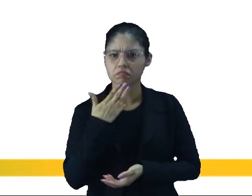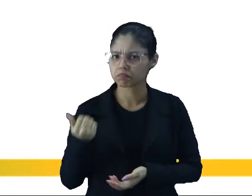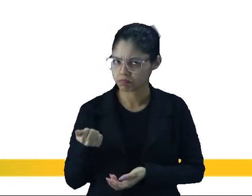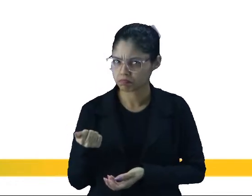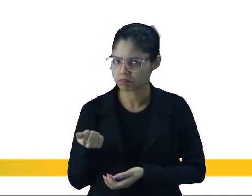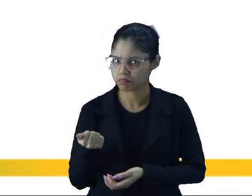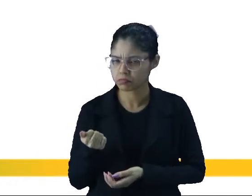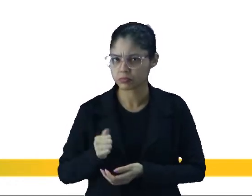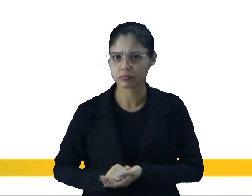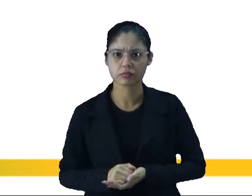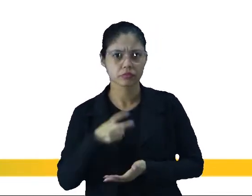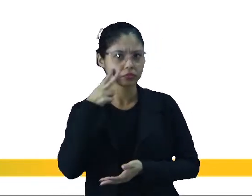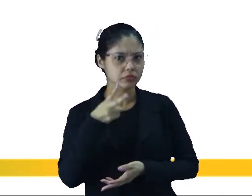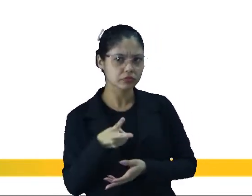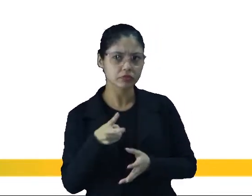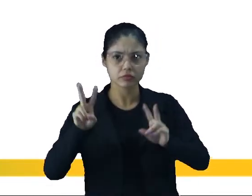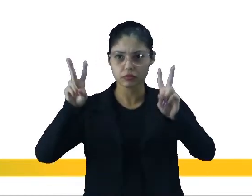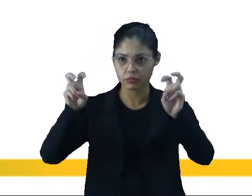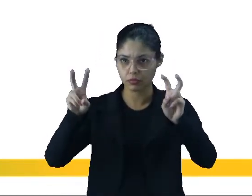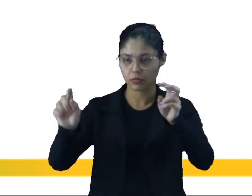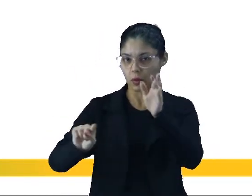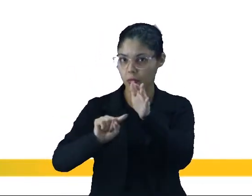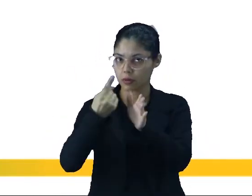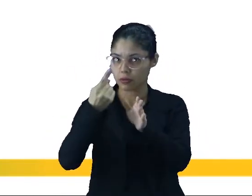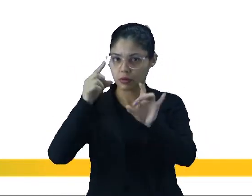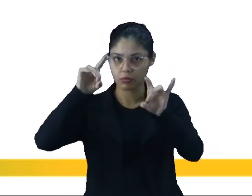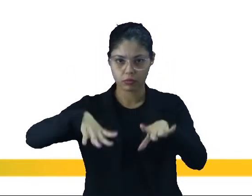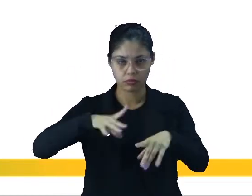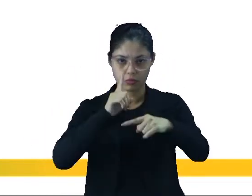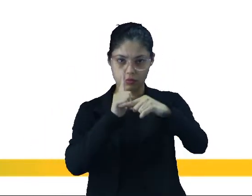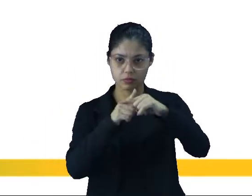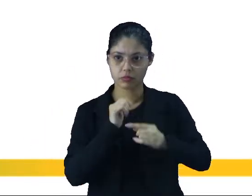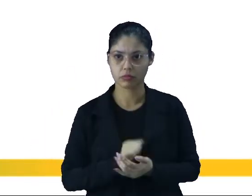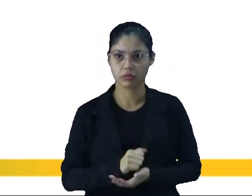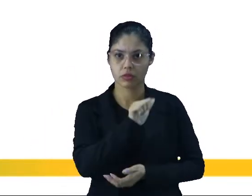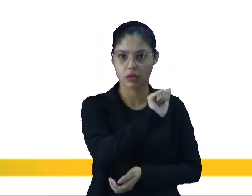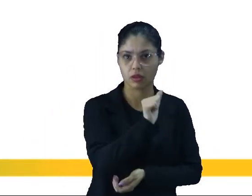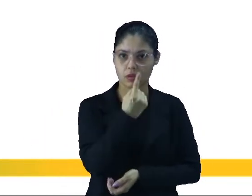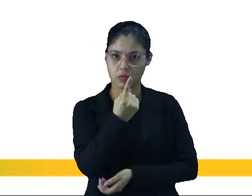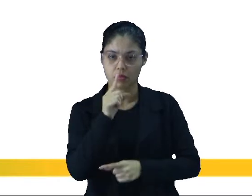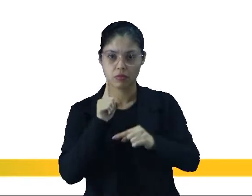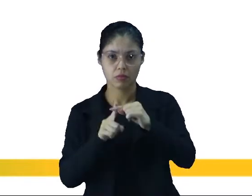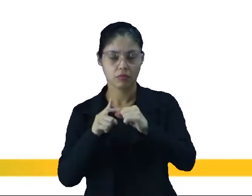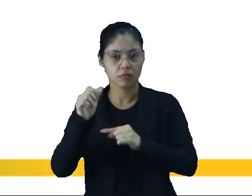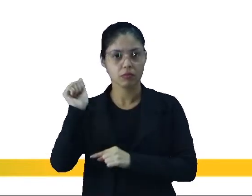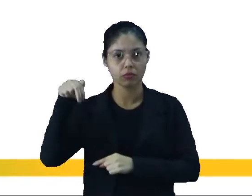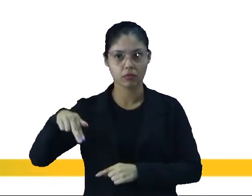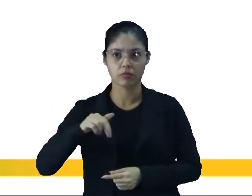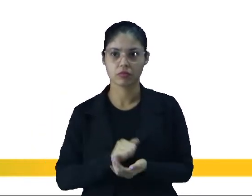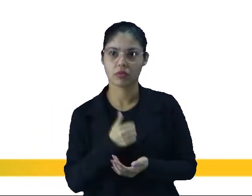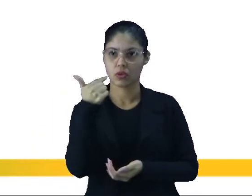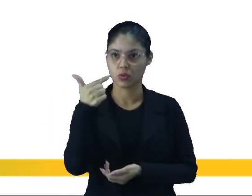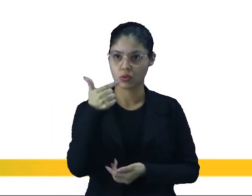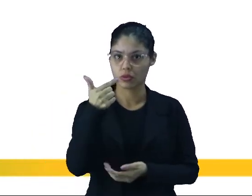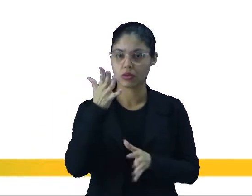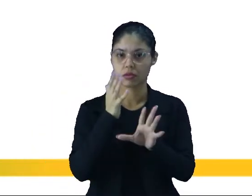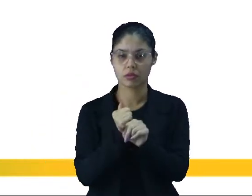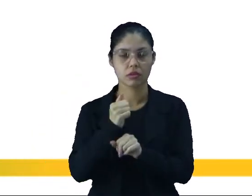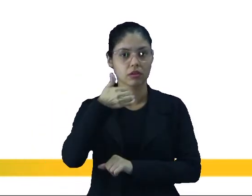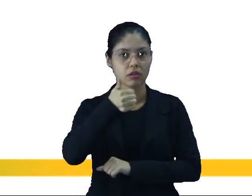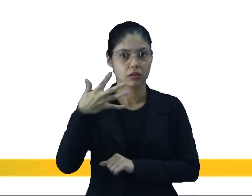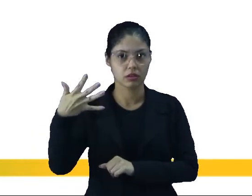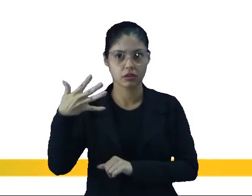aqui? Eu vou pegar o primeiro mais o último, ó, A1 mais AN, é 2 mais